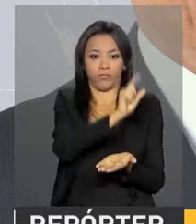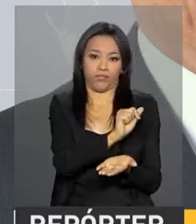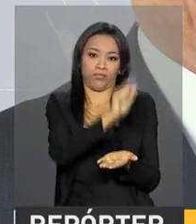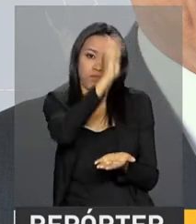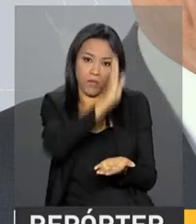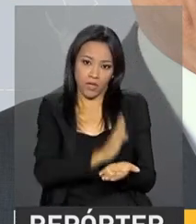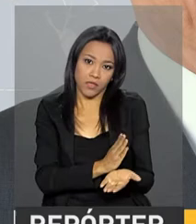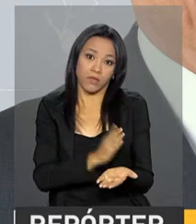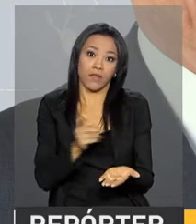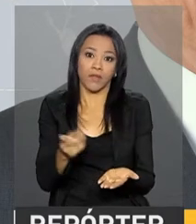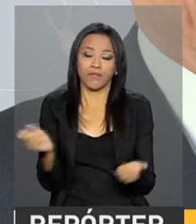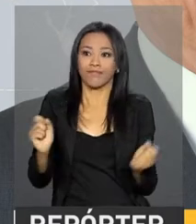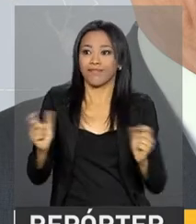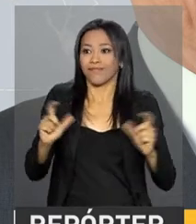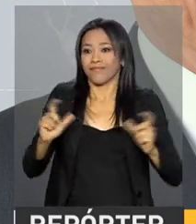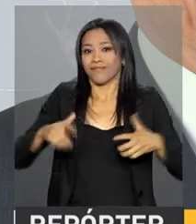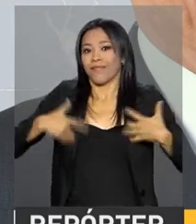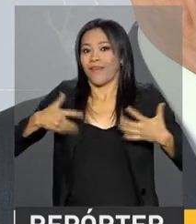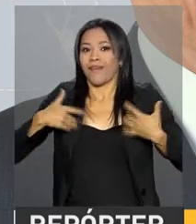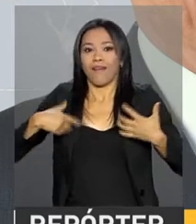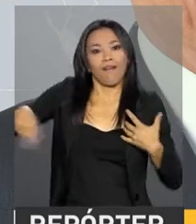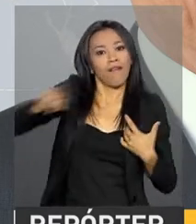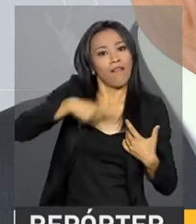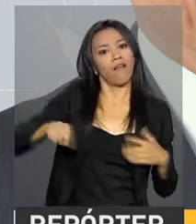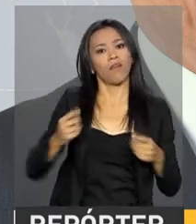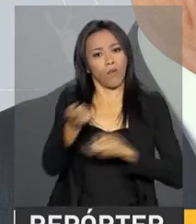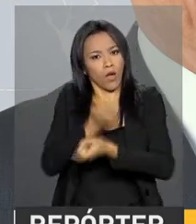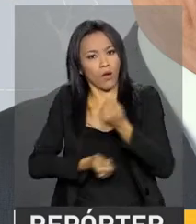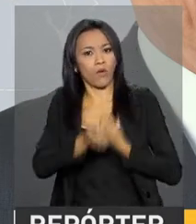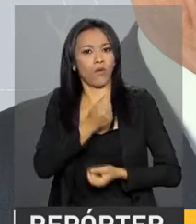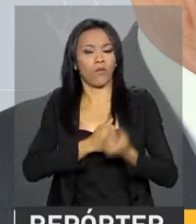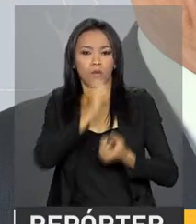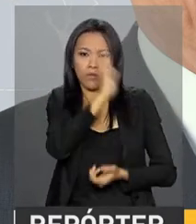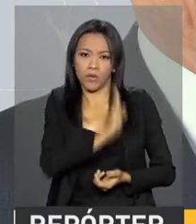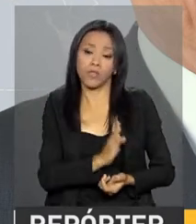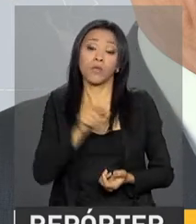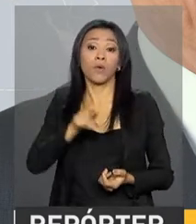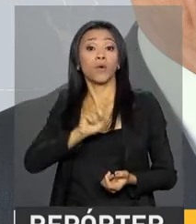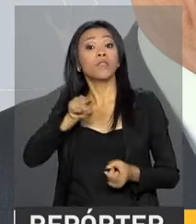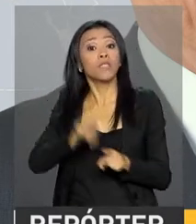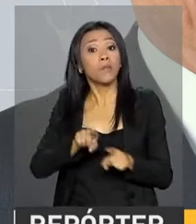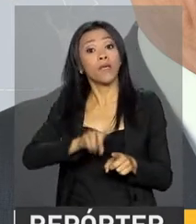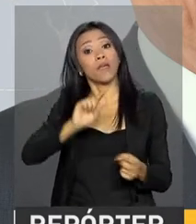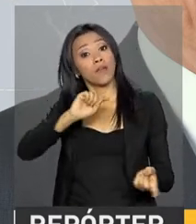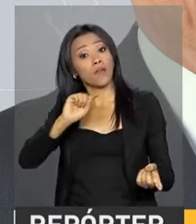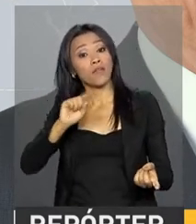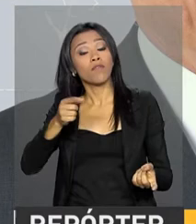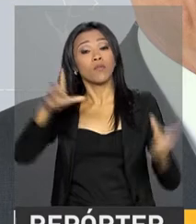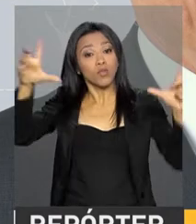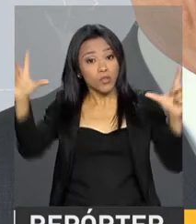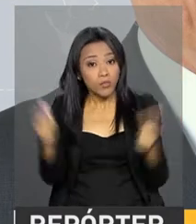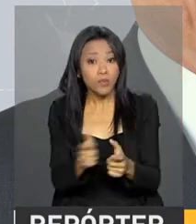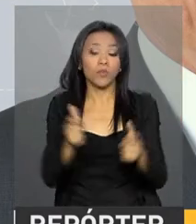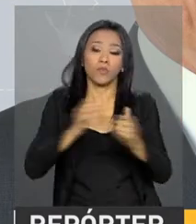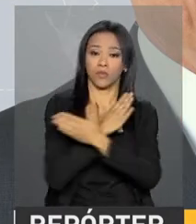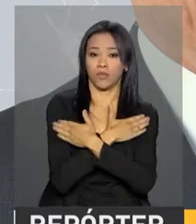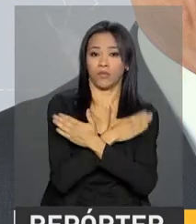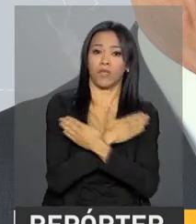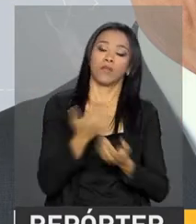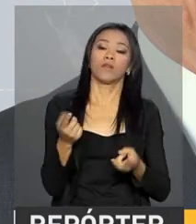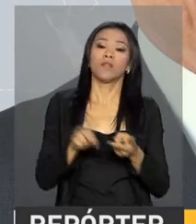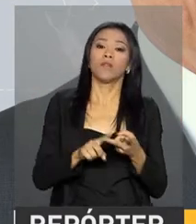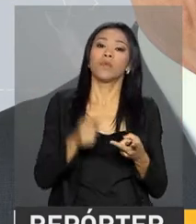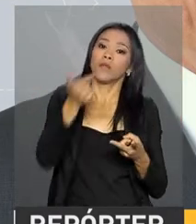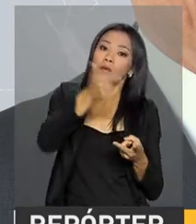um grande entusiasmo com a economia brasileira. De um lado, volto a dizer, o combate ao desemprego. De outro lado, as aplicações